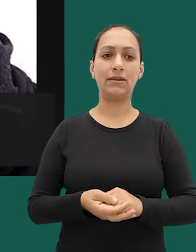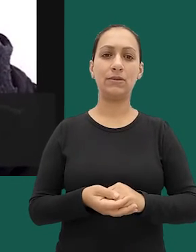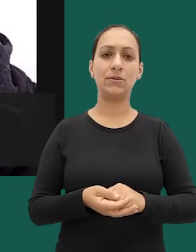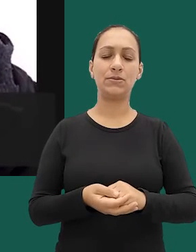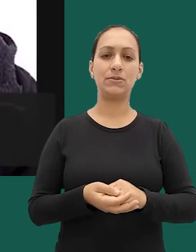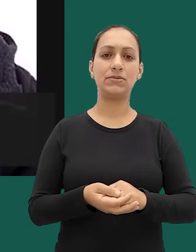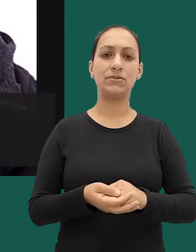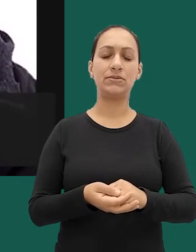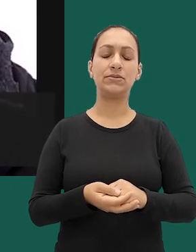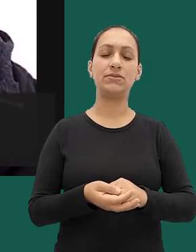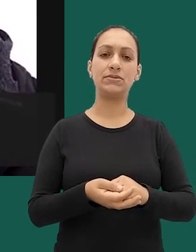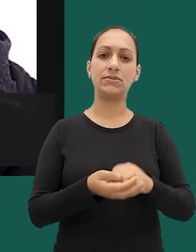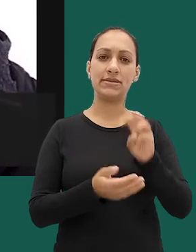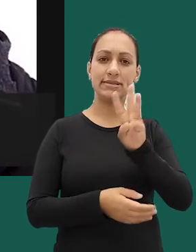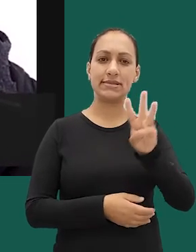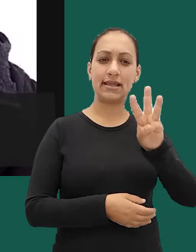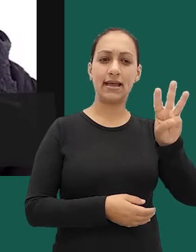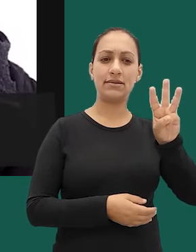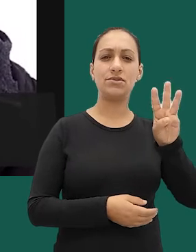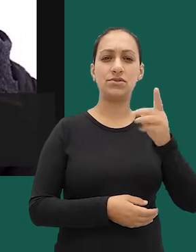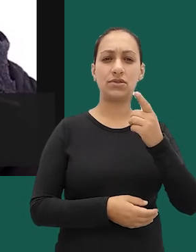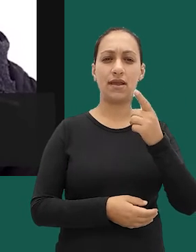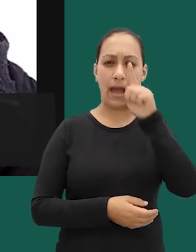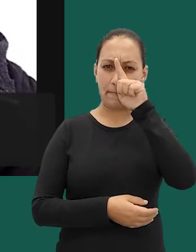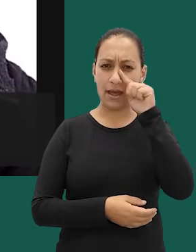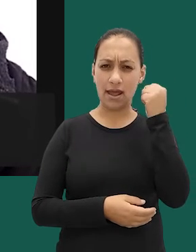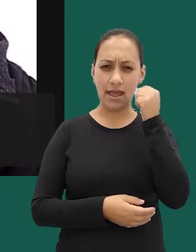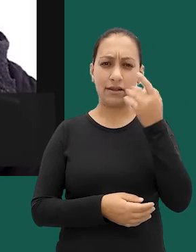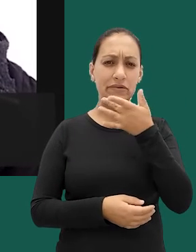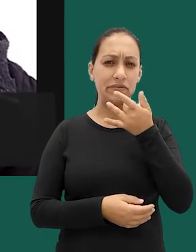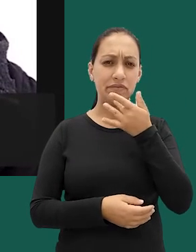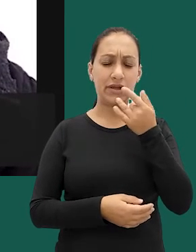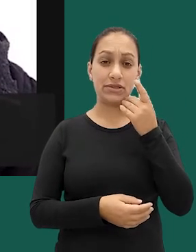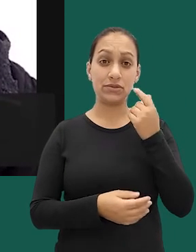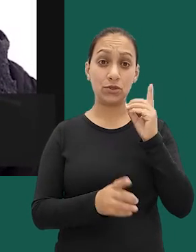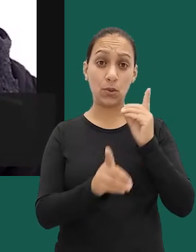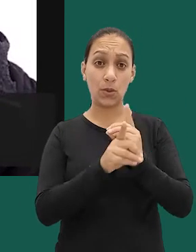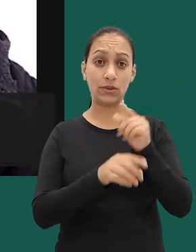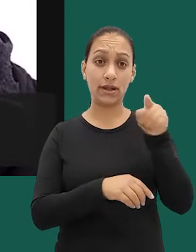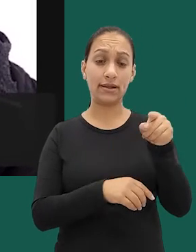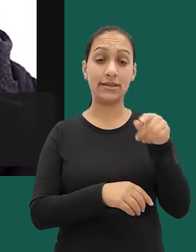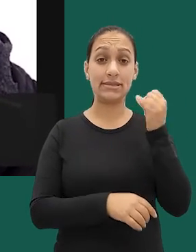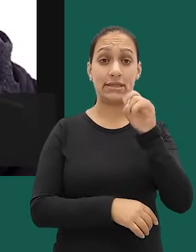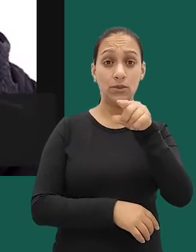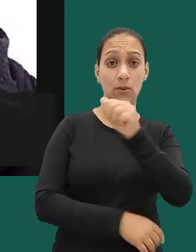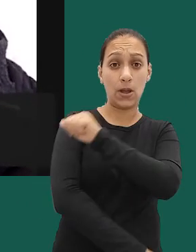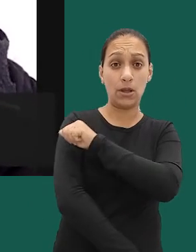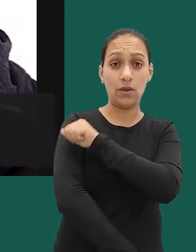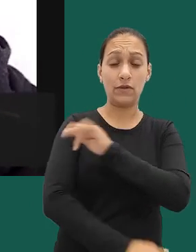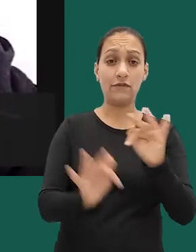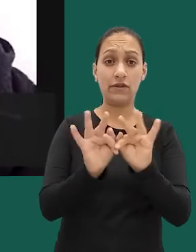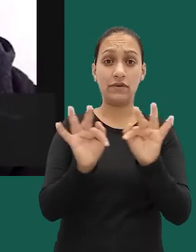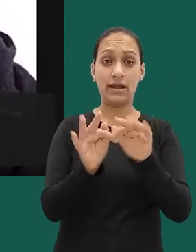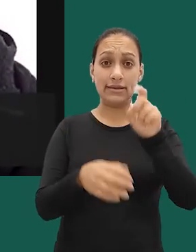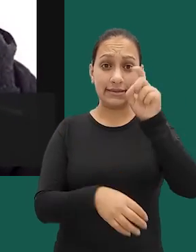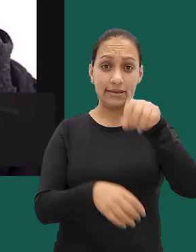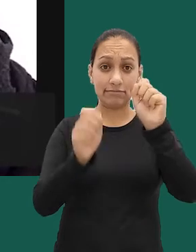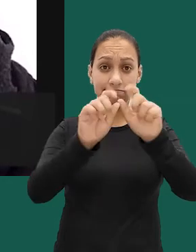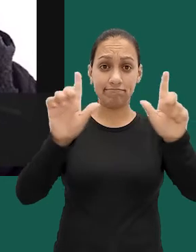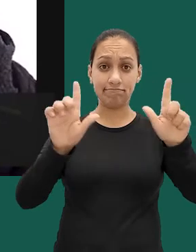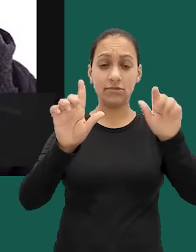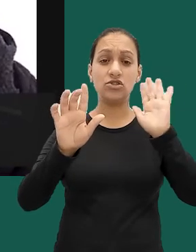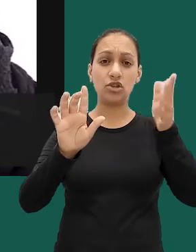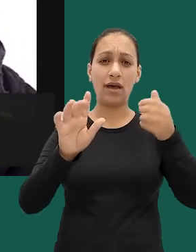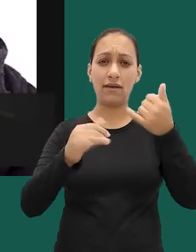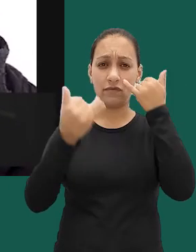tem um inscreva-se, é em amarelinho ali, é bem fácil de achar. Ali, se tu é aluno da Fevale, tu clicando ali, tu já consegue, já vai puxar